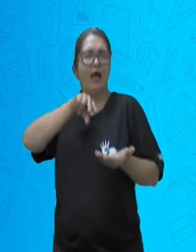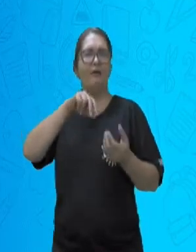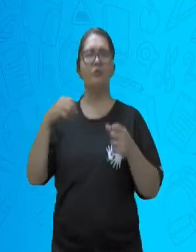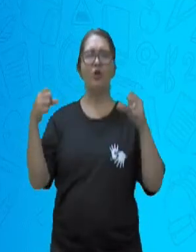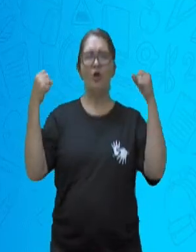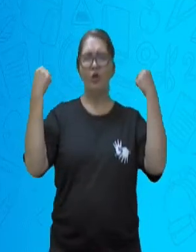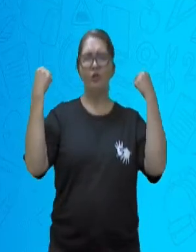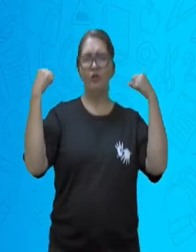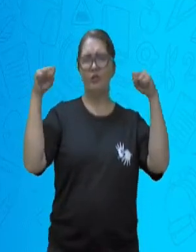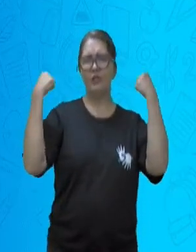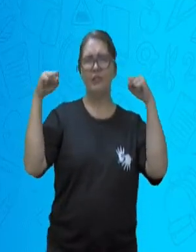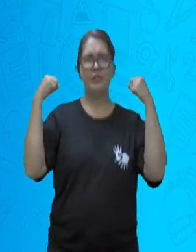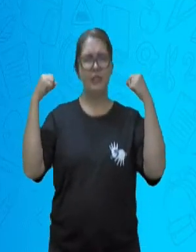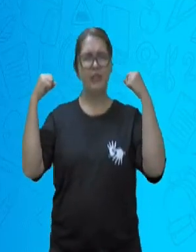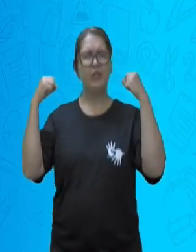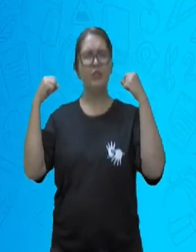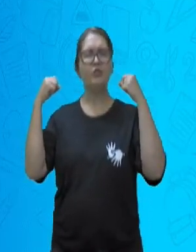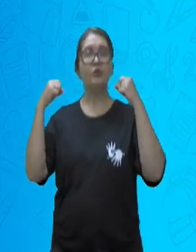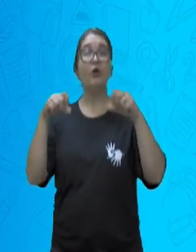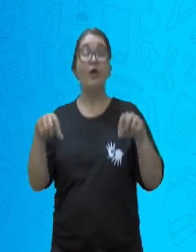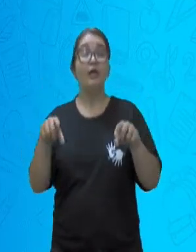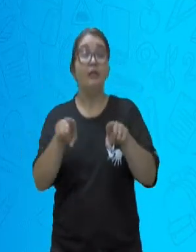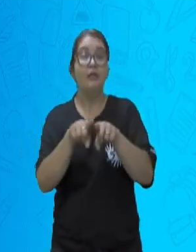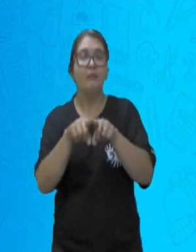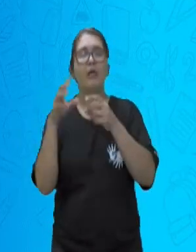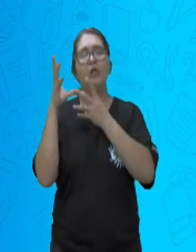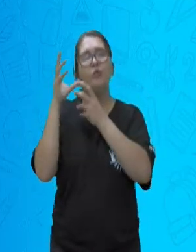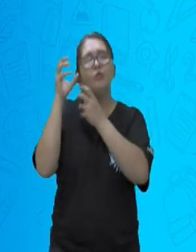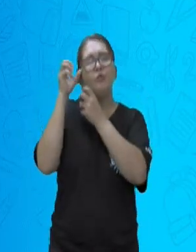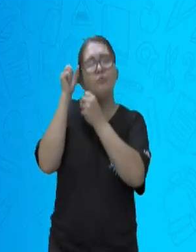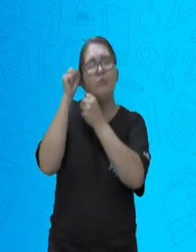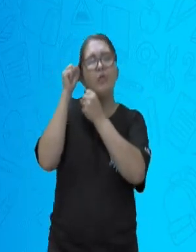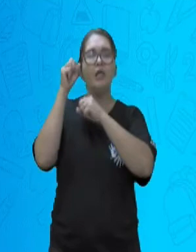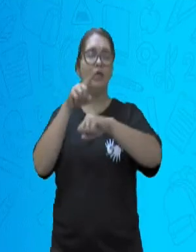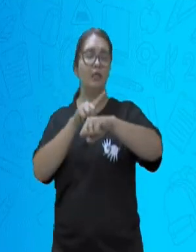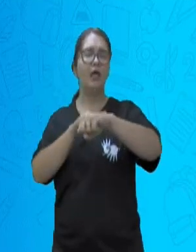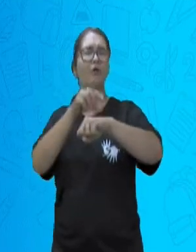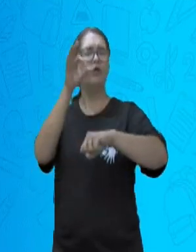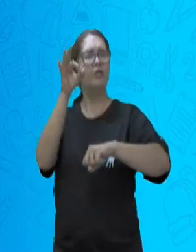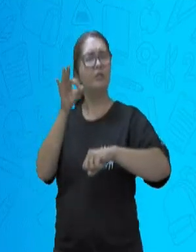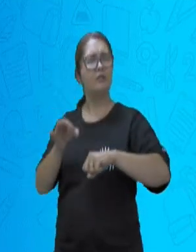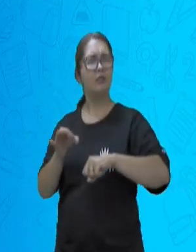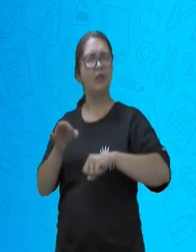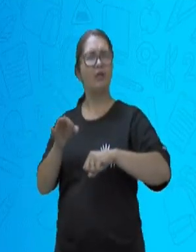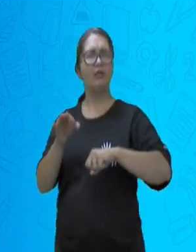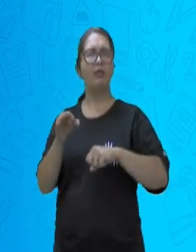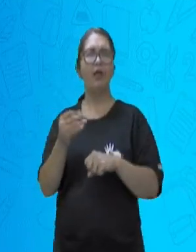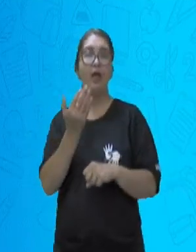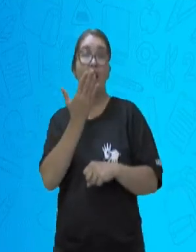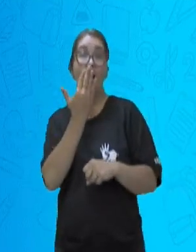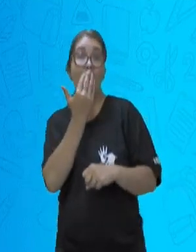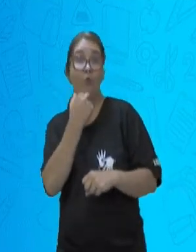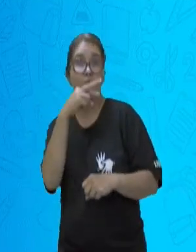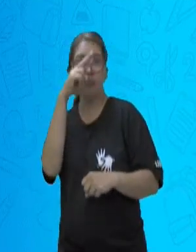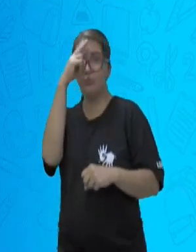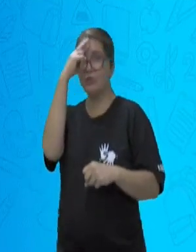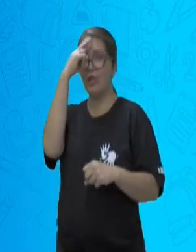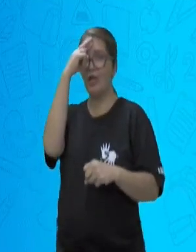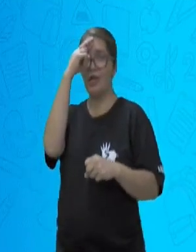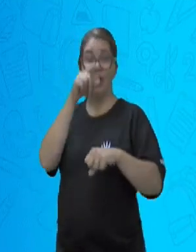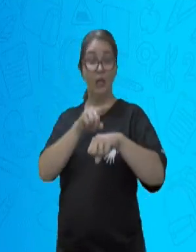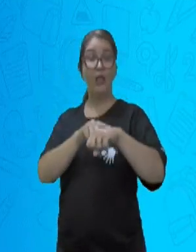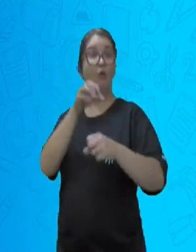no horário certo, alimentar em horários corretos, alimentar corretamente e praticar exercício